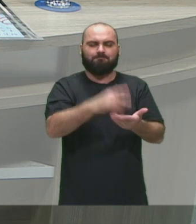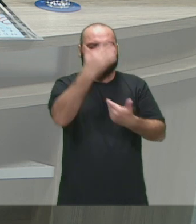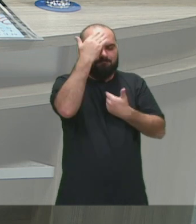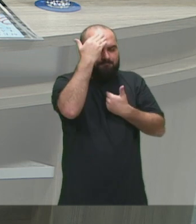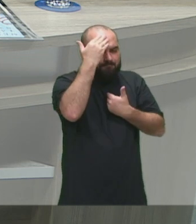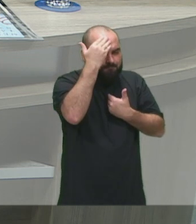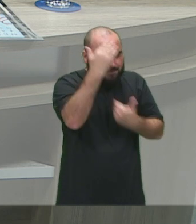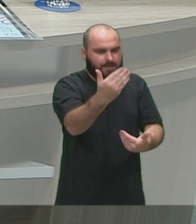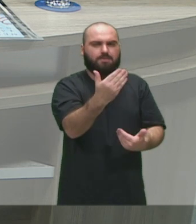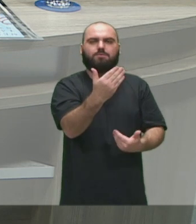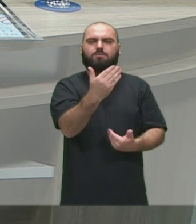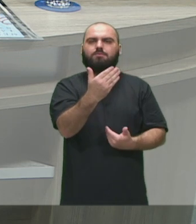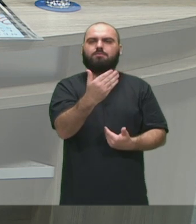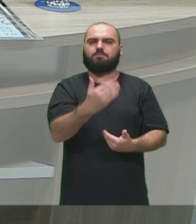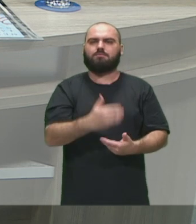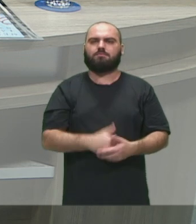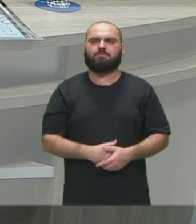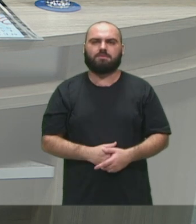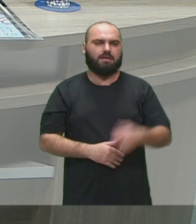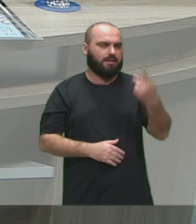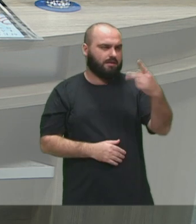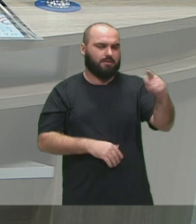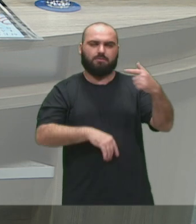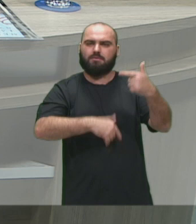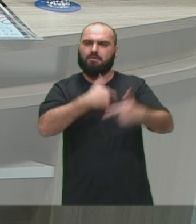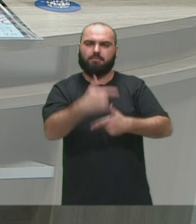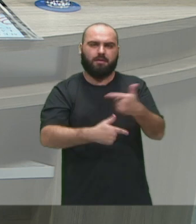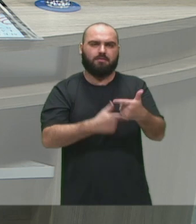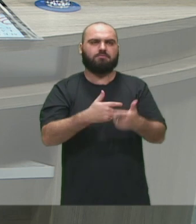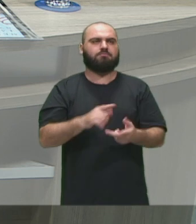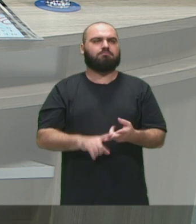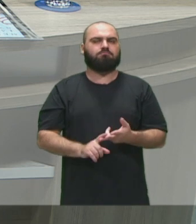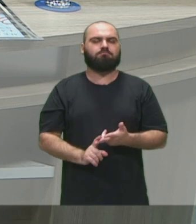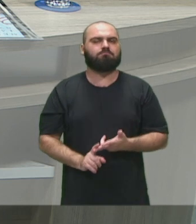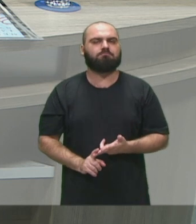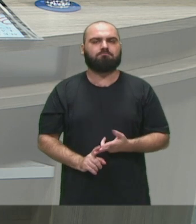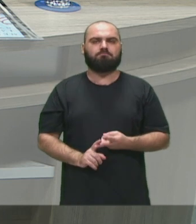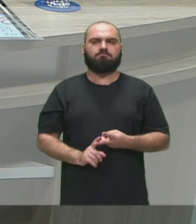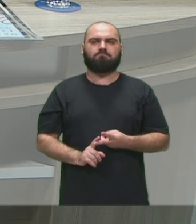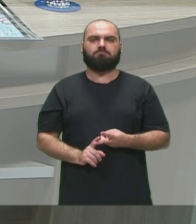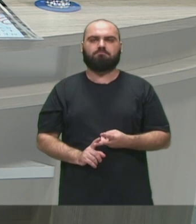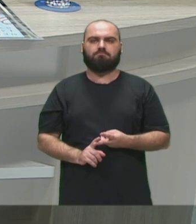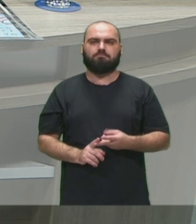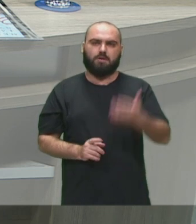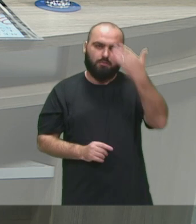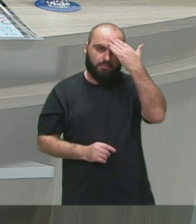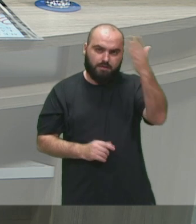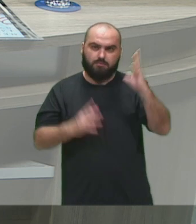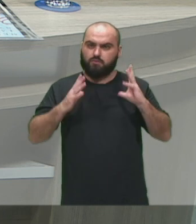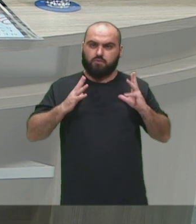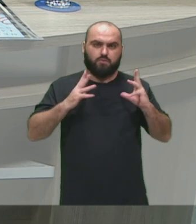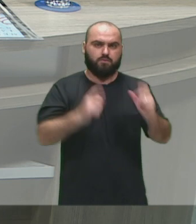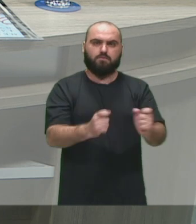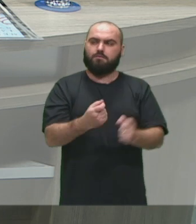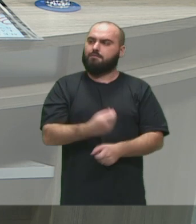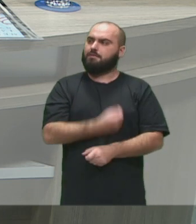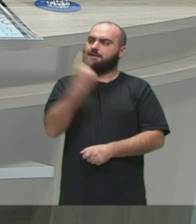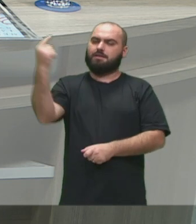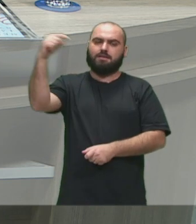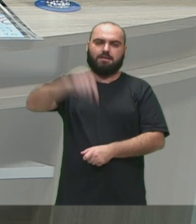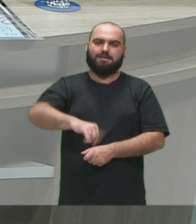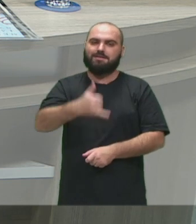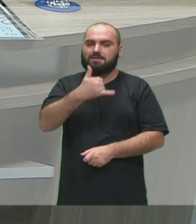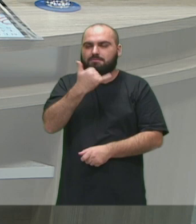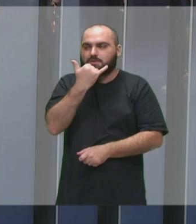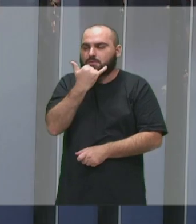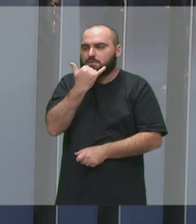Obrigada pelo teu trabalho, obrigada por tudo, obrigada por ter vindo aqui. Me desculpem, eu